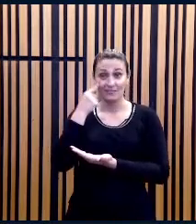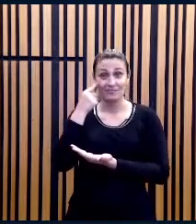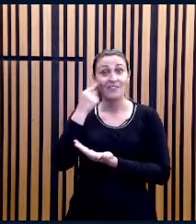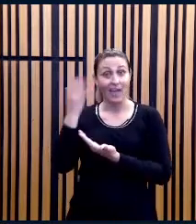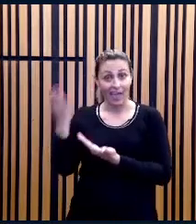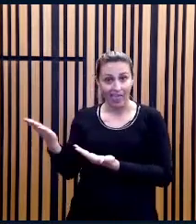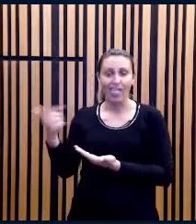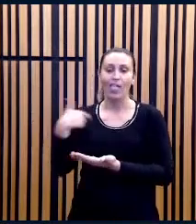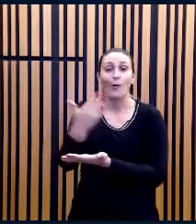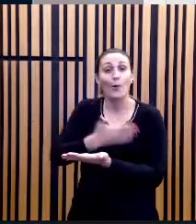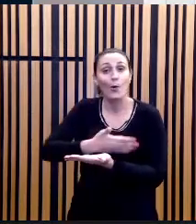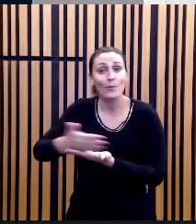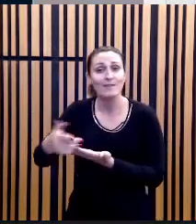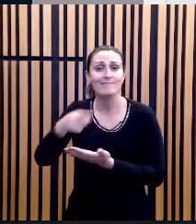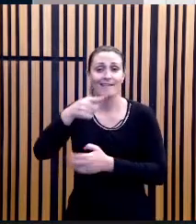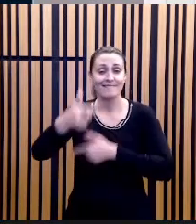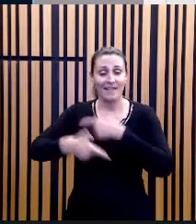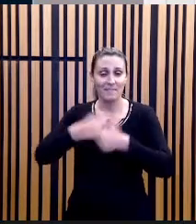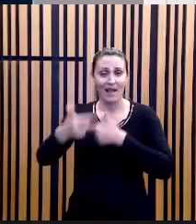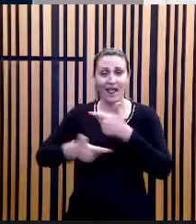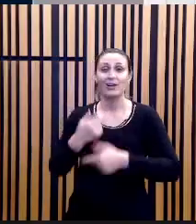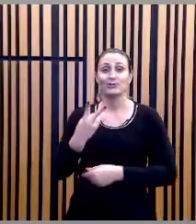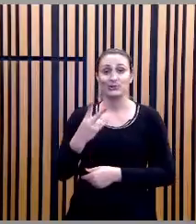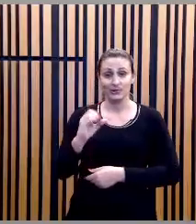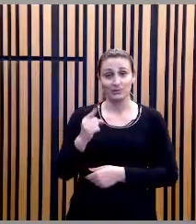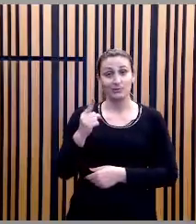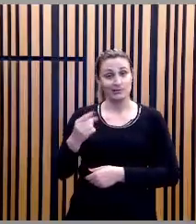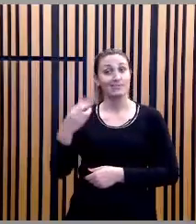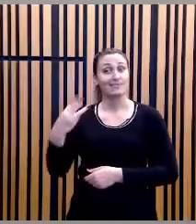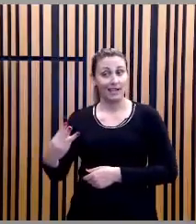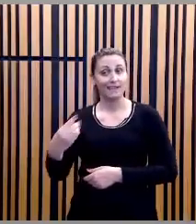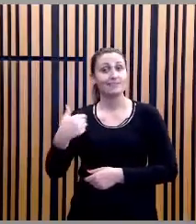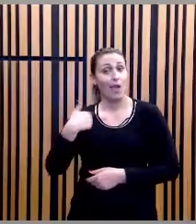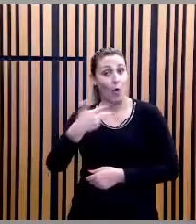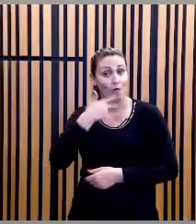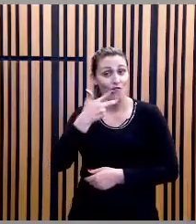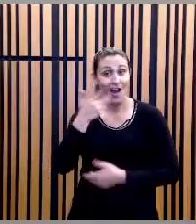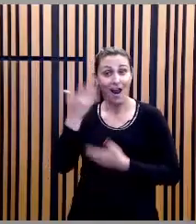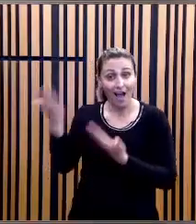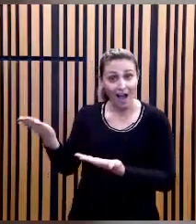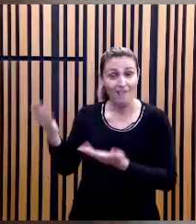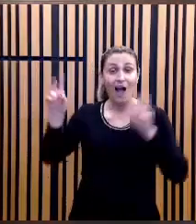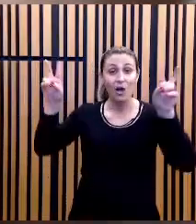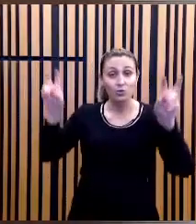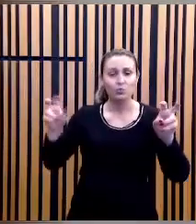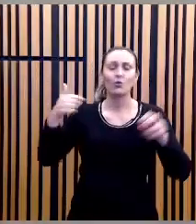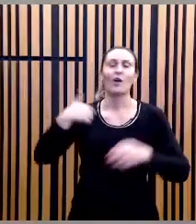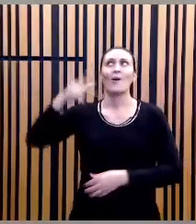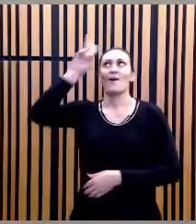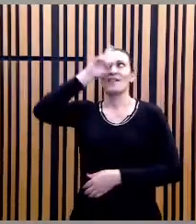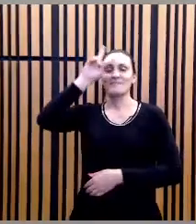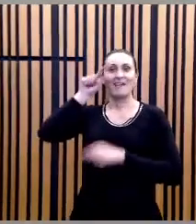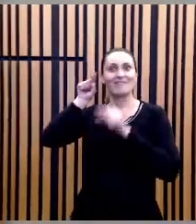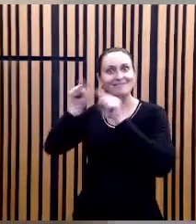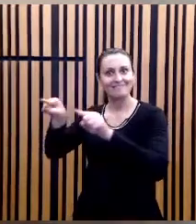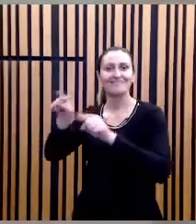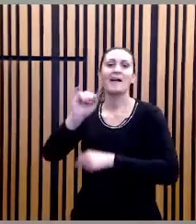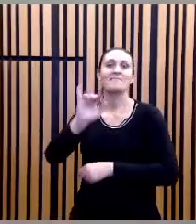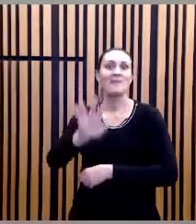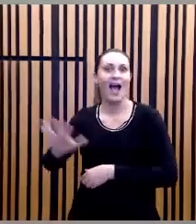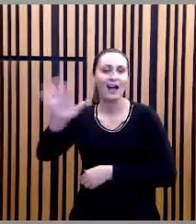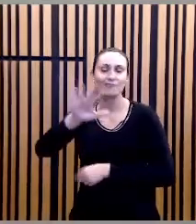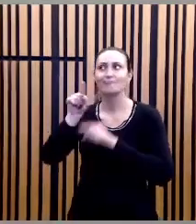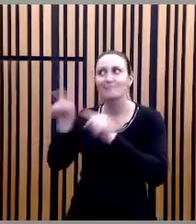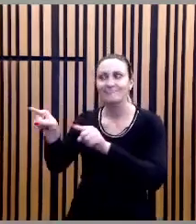em 2013 na incubadora, e eu falava incubadora, eu olhava assim e lembrava dessa imagem. É